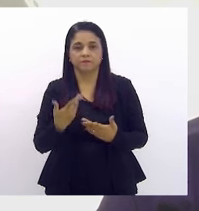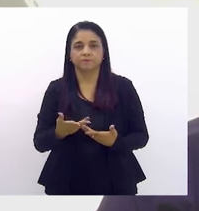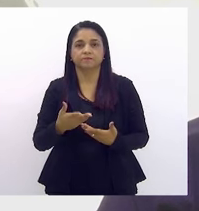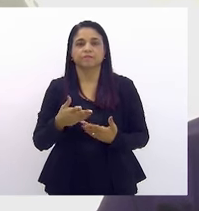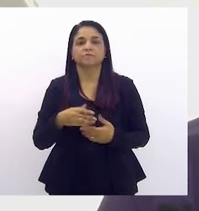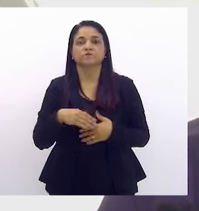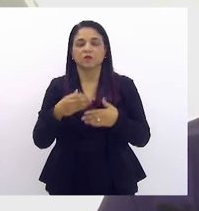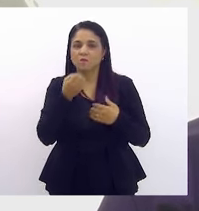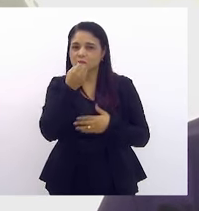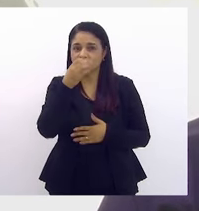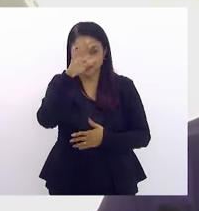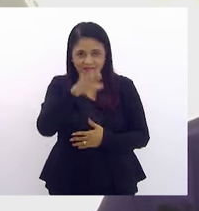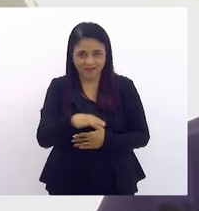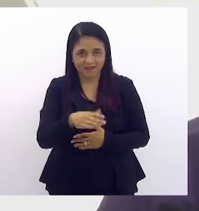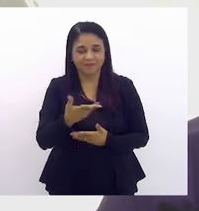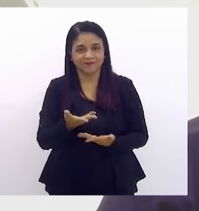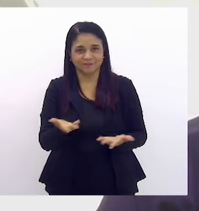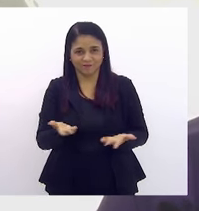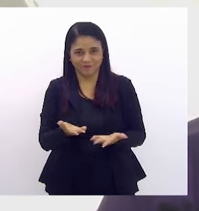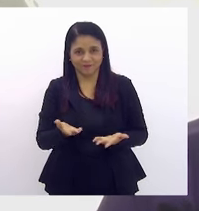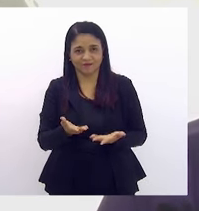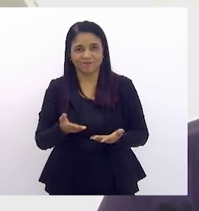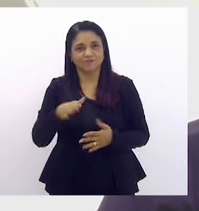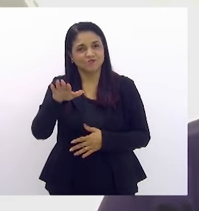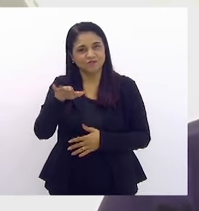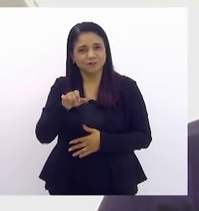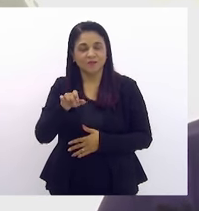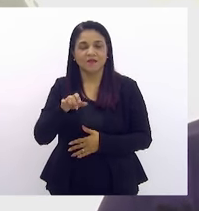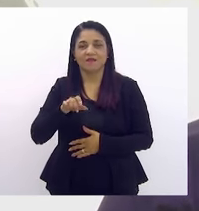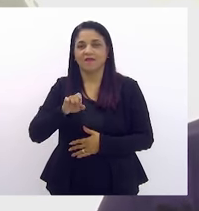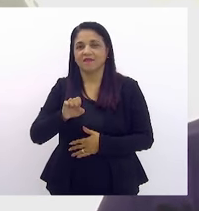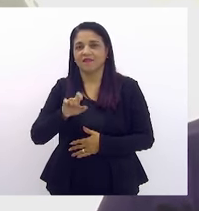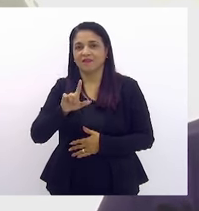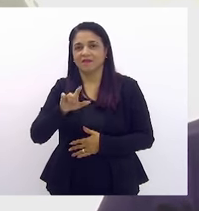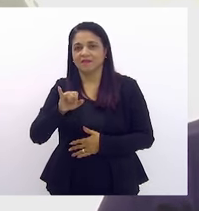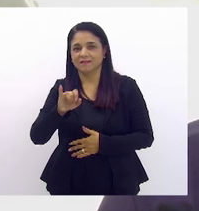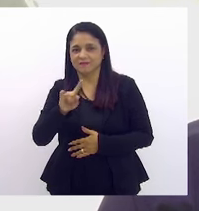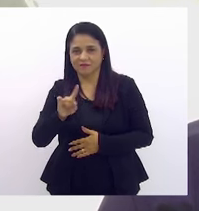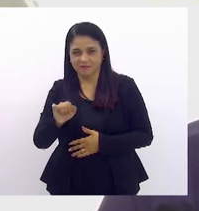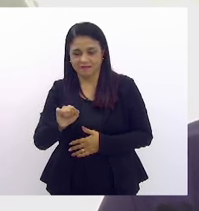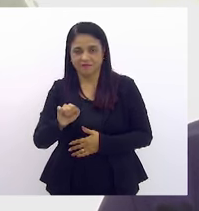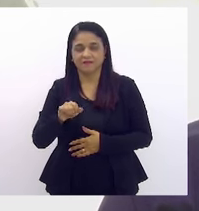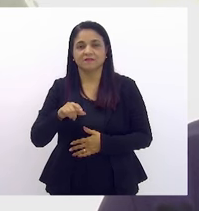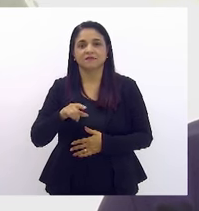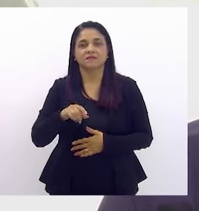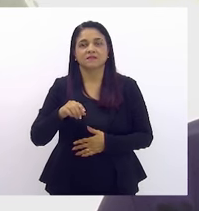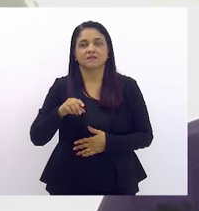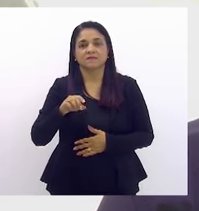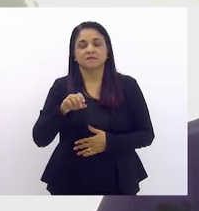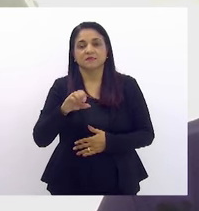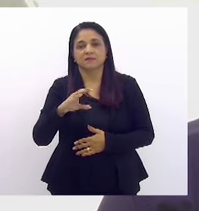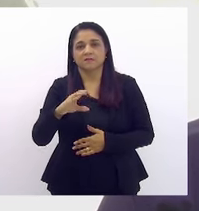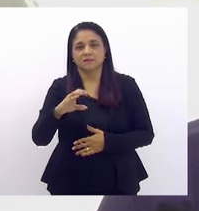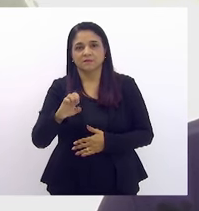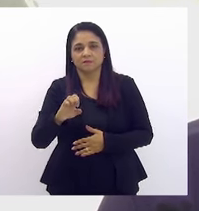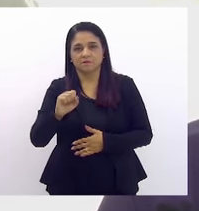todos, chamar a senhora Elisa Cesana Gomes.